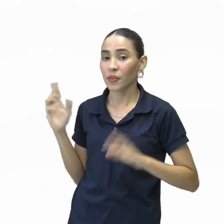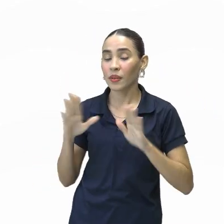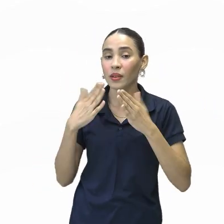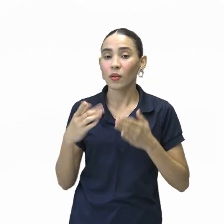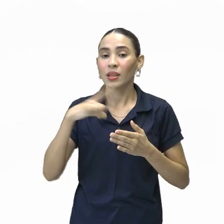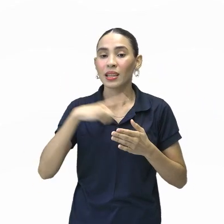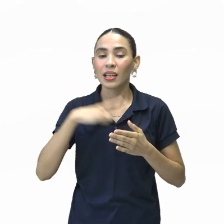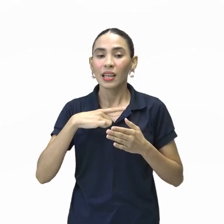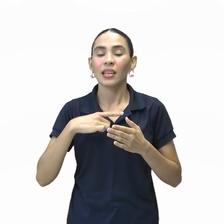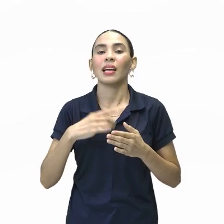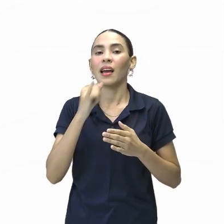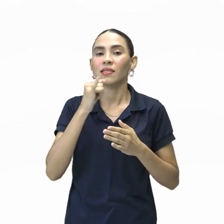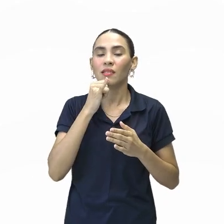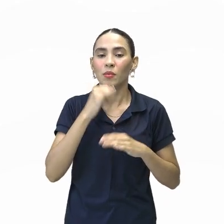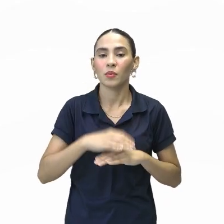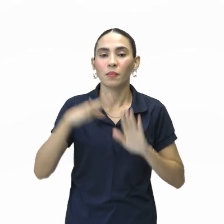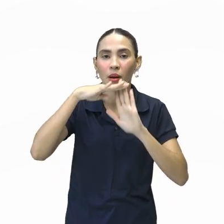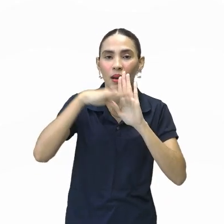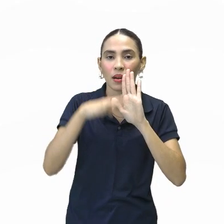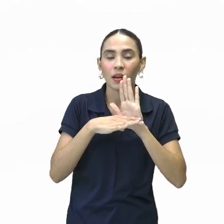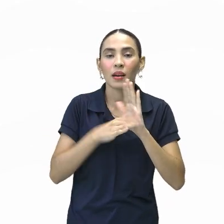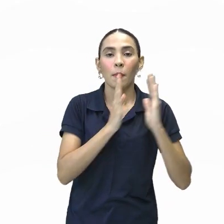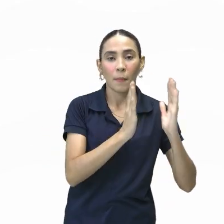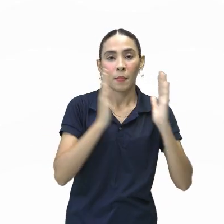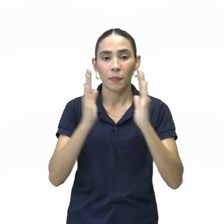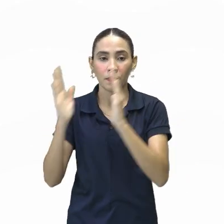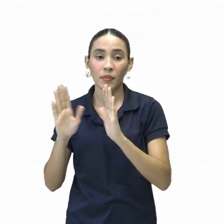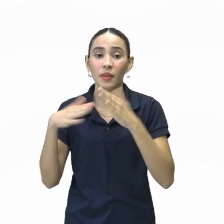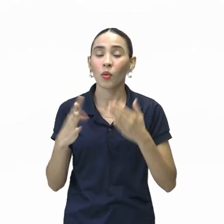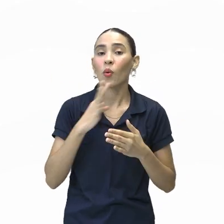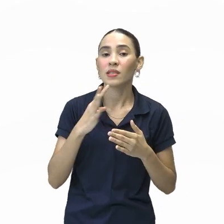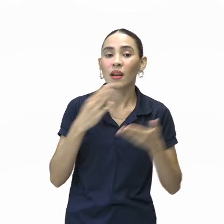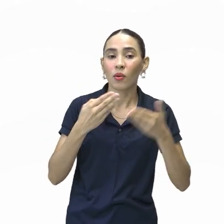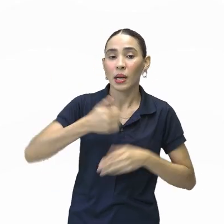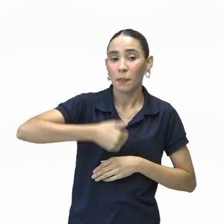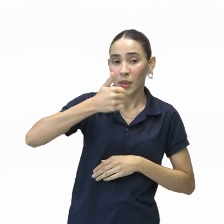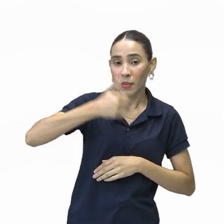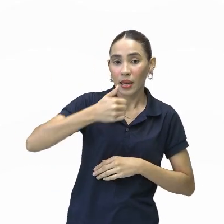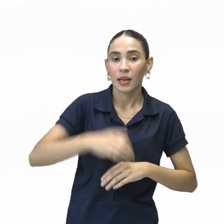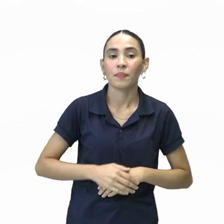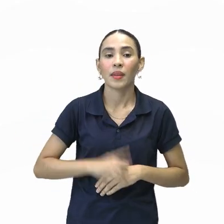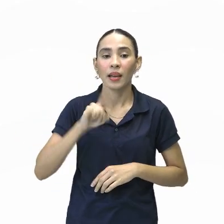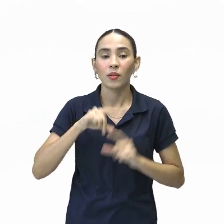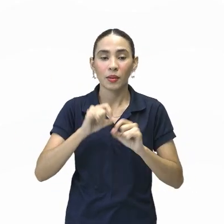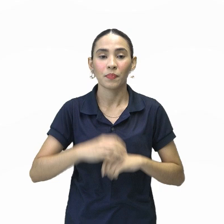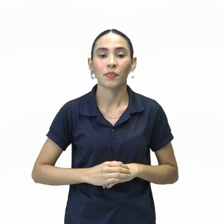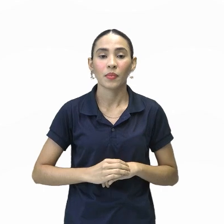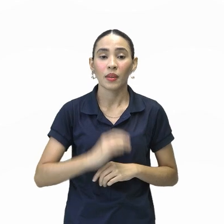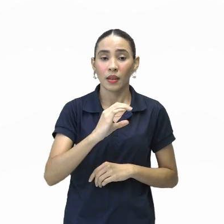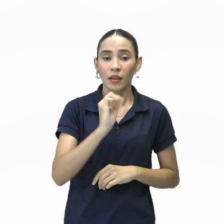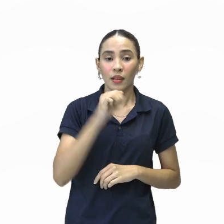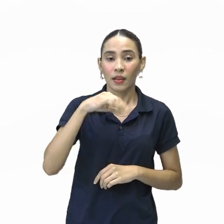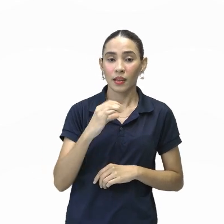ela possui quadros clínicos, né, com fases, que nós vamos conhecer agora. A primeira fase é o que nós chamamos